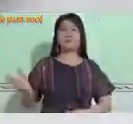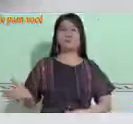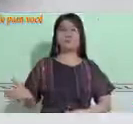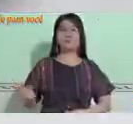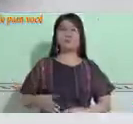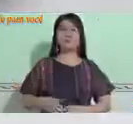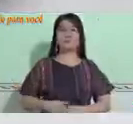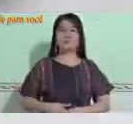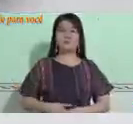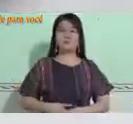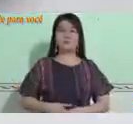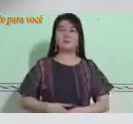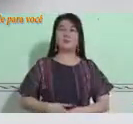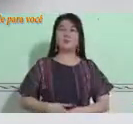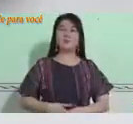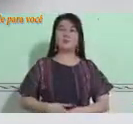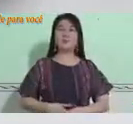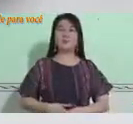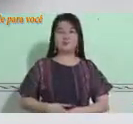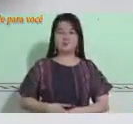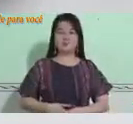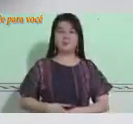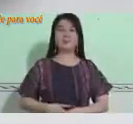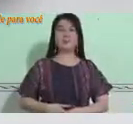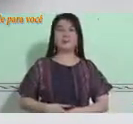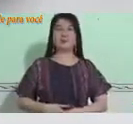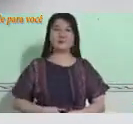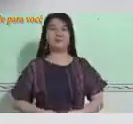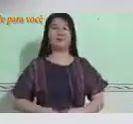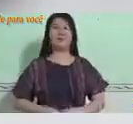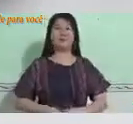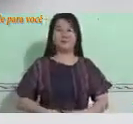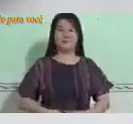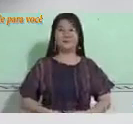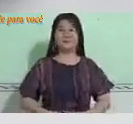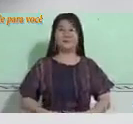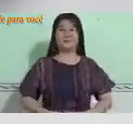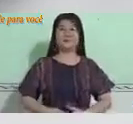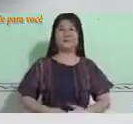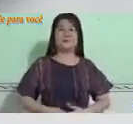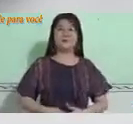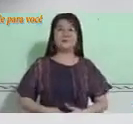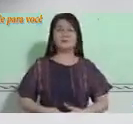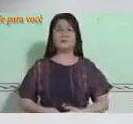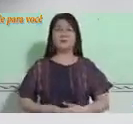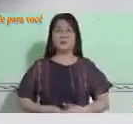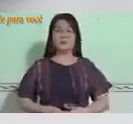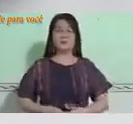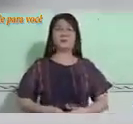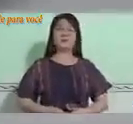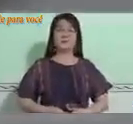Saiba como reconhecer os sintomas de asma no bebê. No caso do bebê apresentar pele pálida e dedos ou lábios